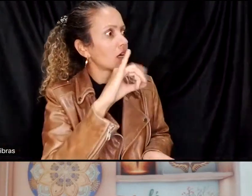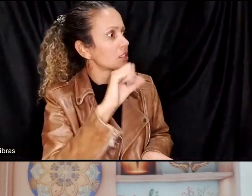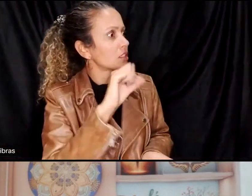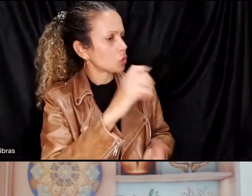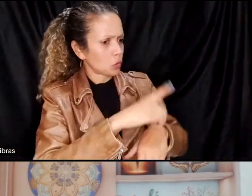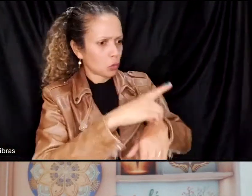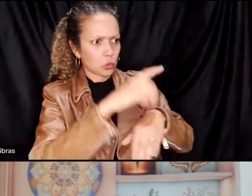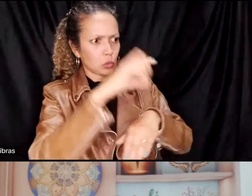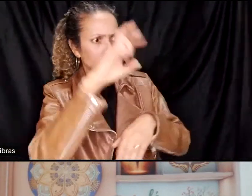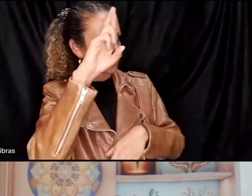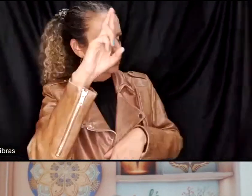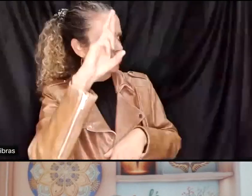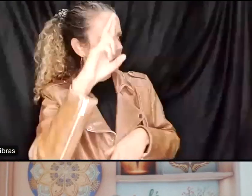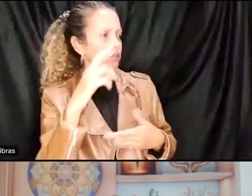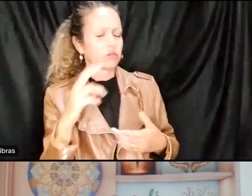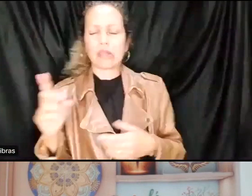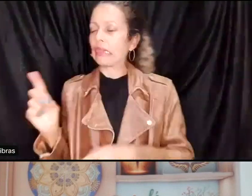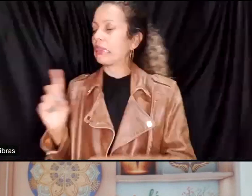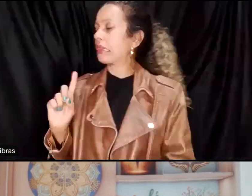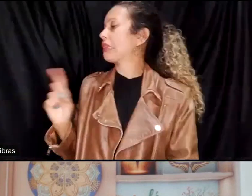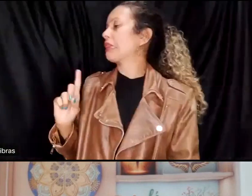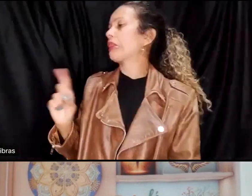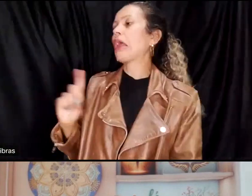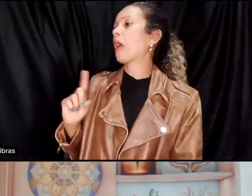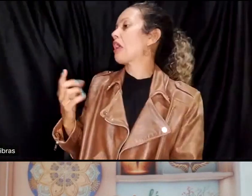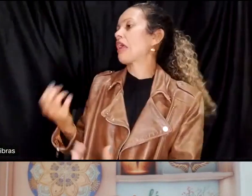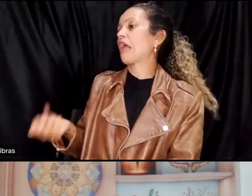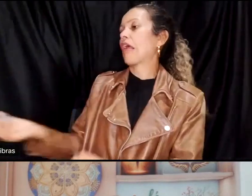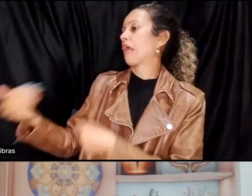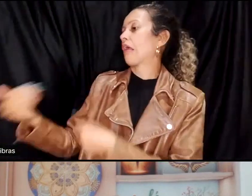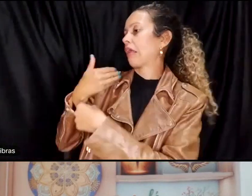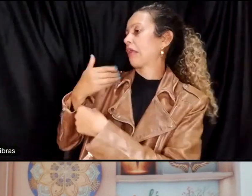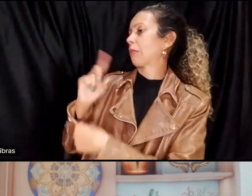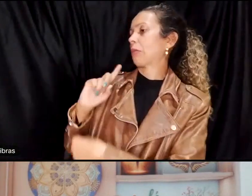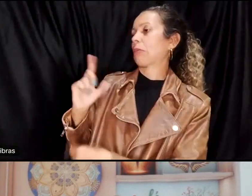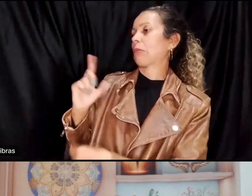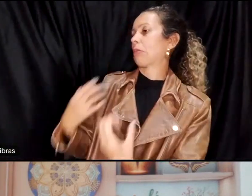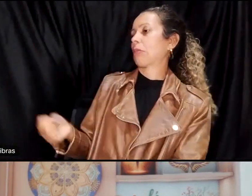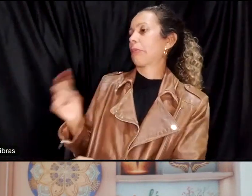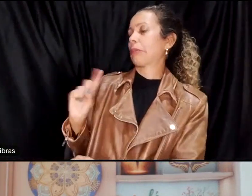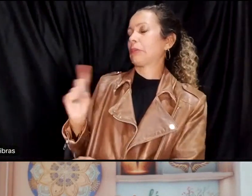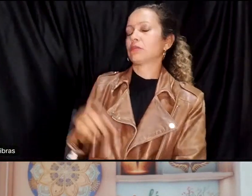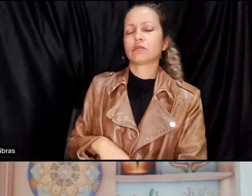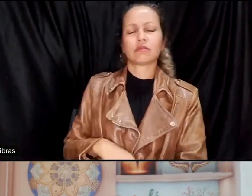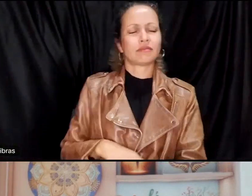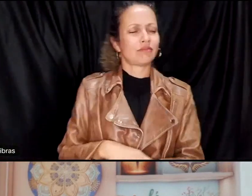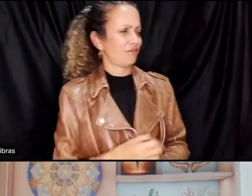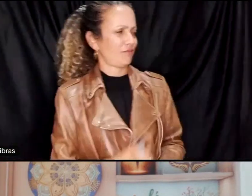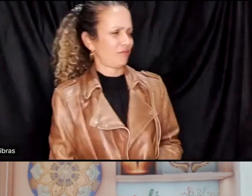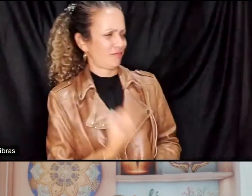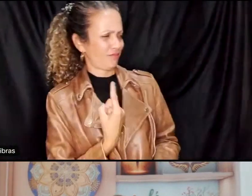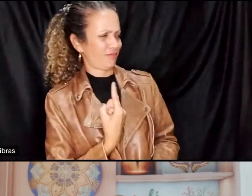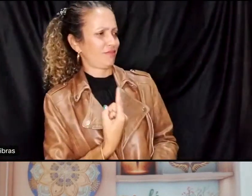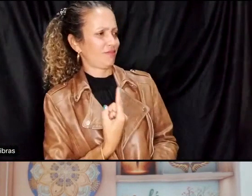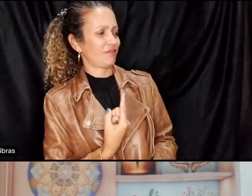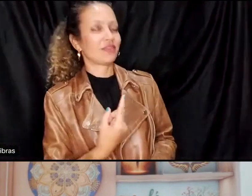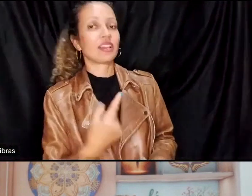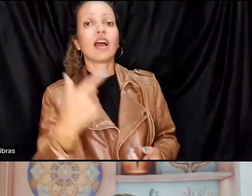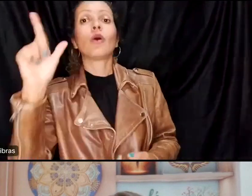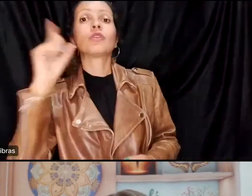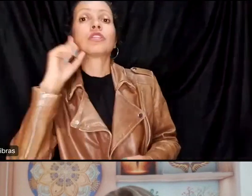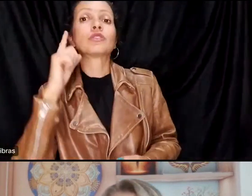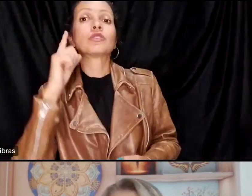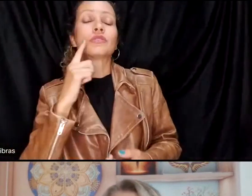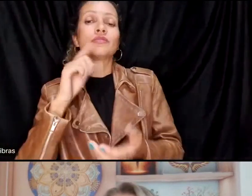gente não recebe. Aí, eu lembro que a Letícia estava comigo, a Letícia falou, como não? Ela é uma